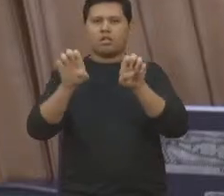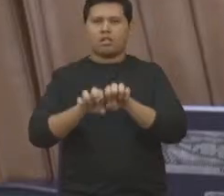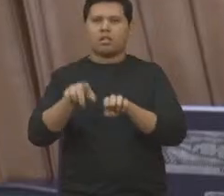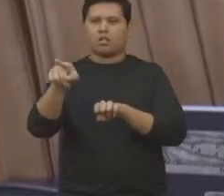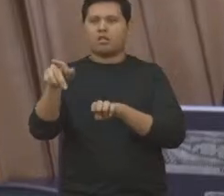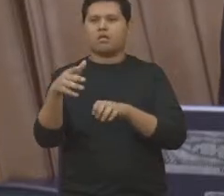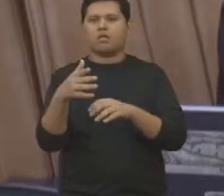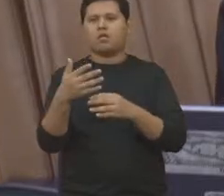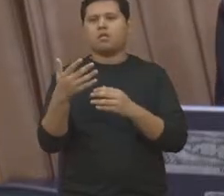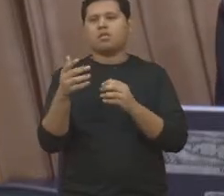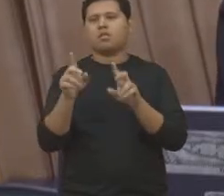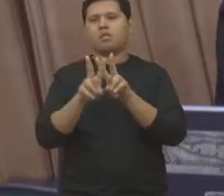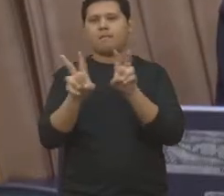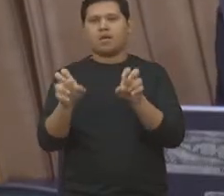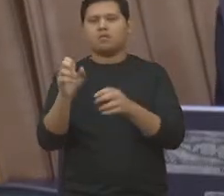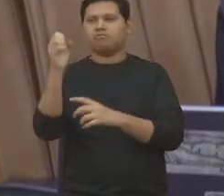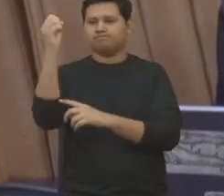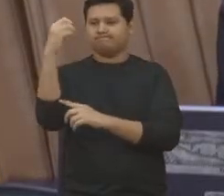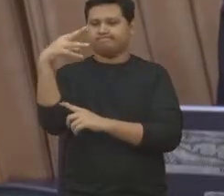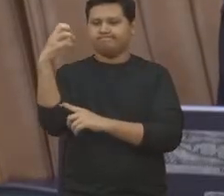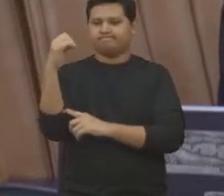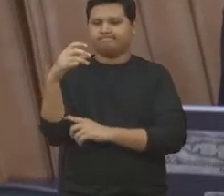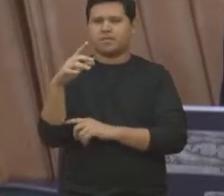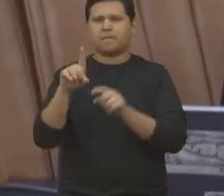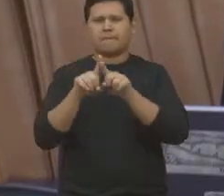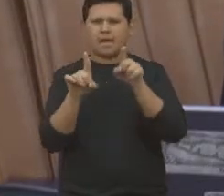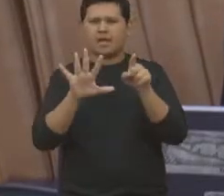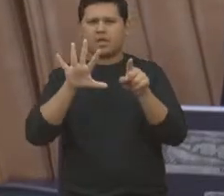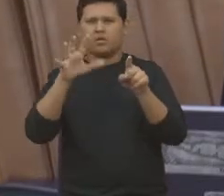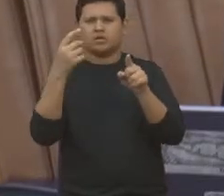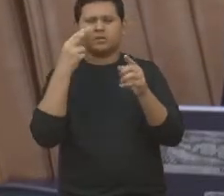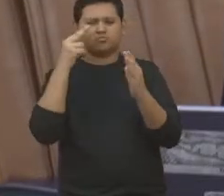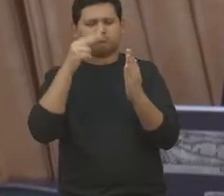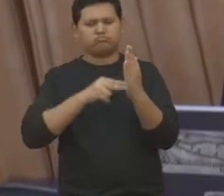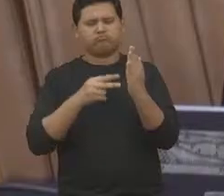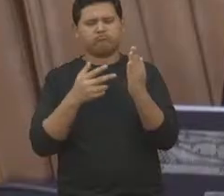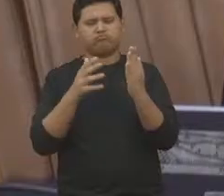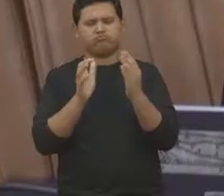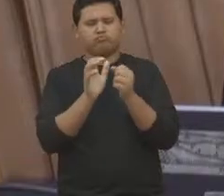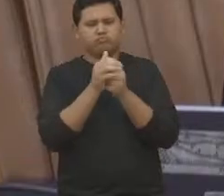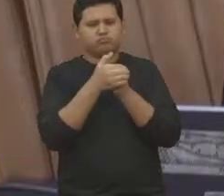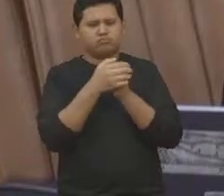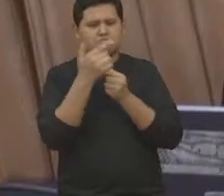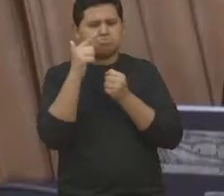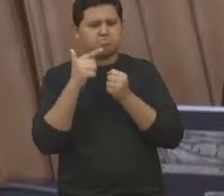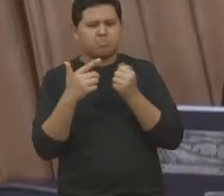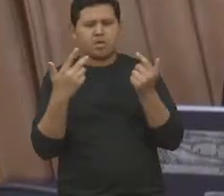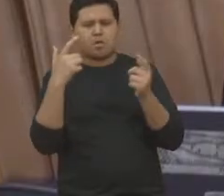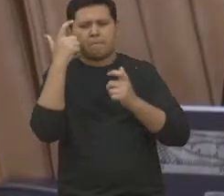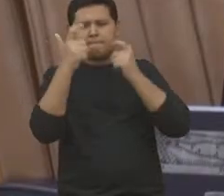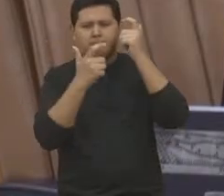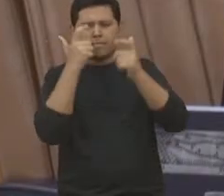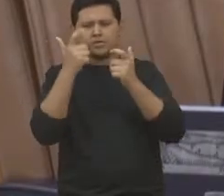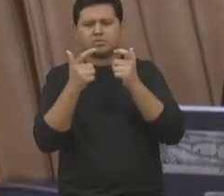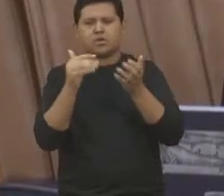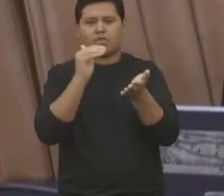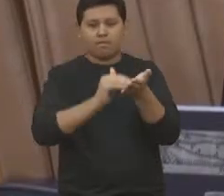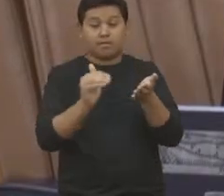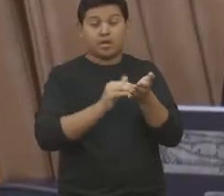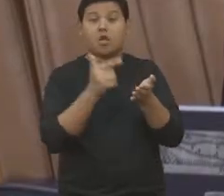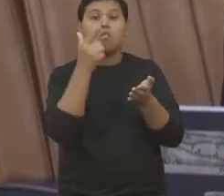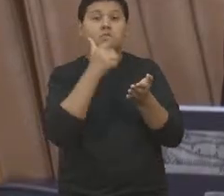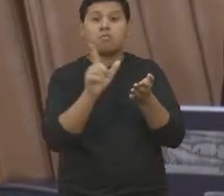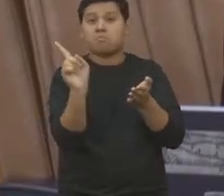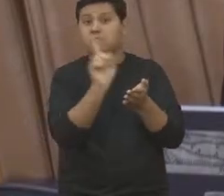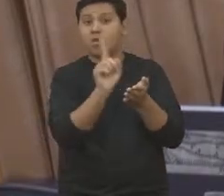por exemplo. Ainda assim, teve um aumento muito discreto no orçamento. Não existe uma preocupação da Secretaria não dar conta de todas